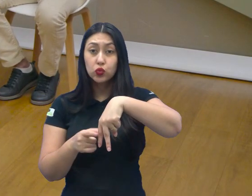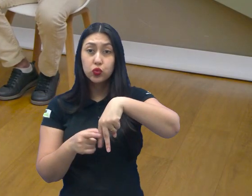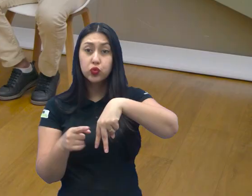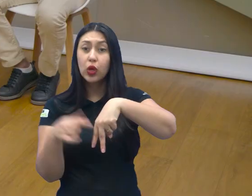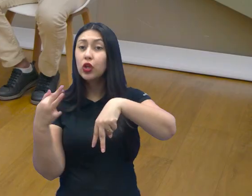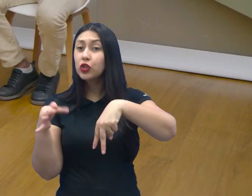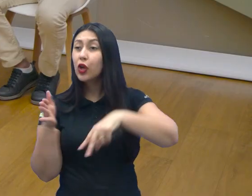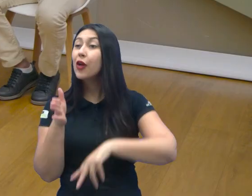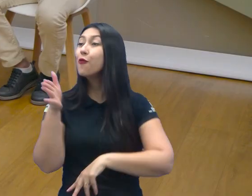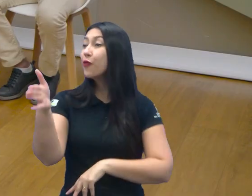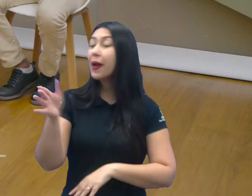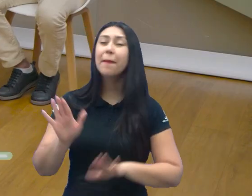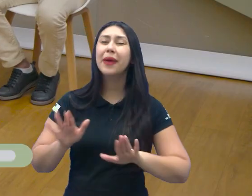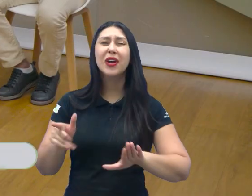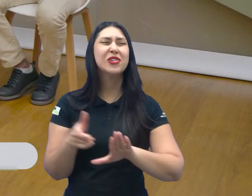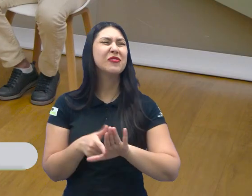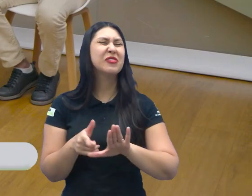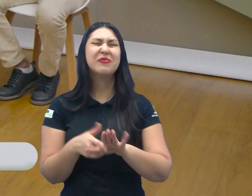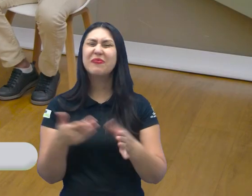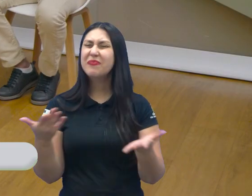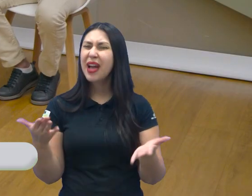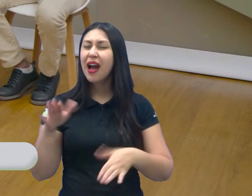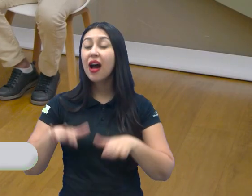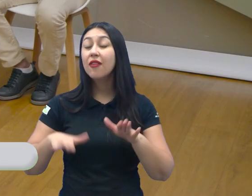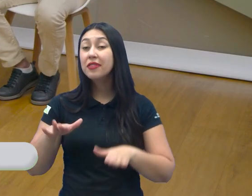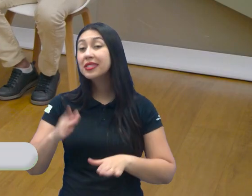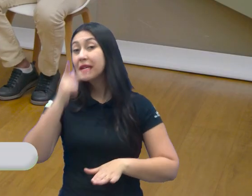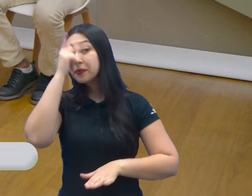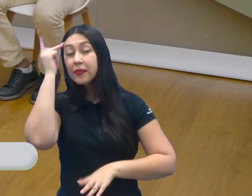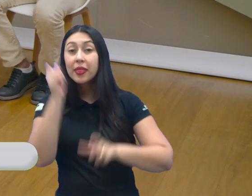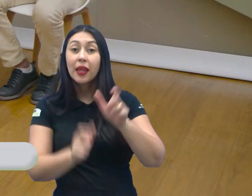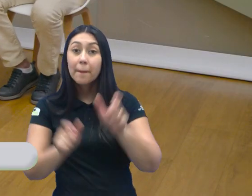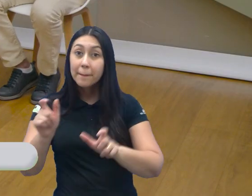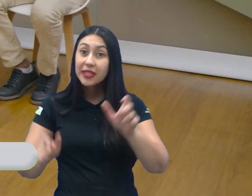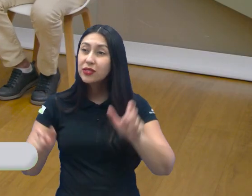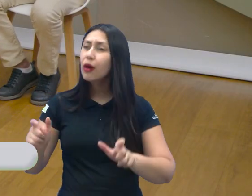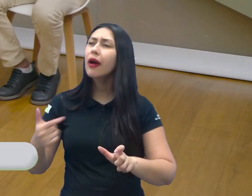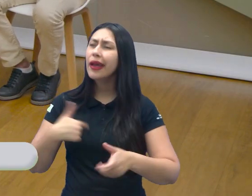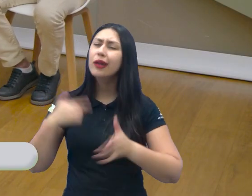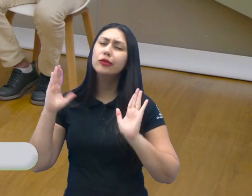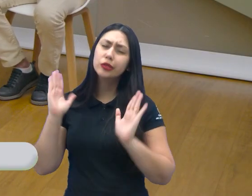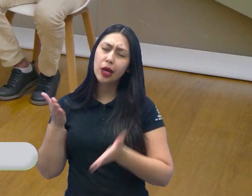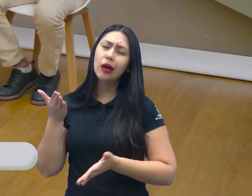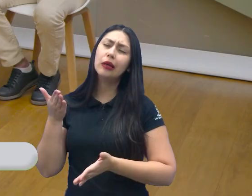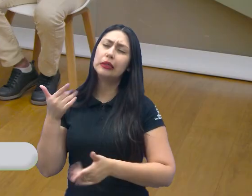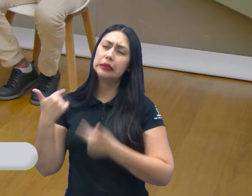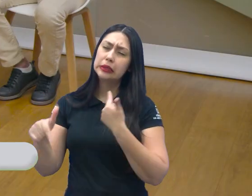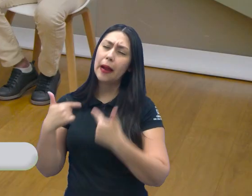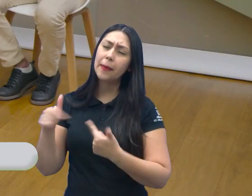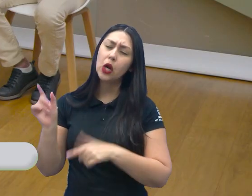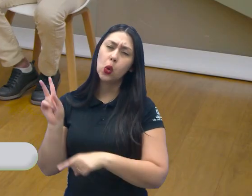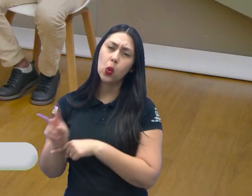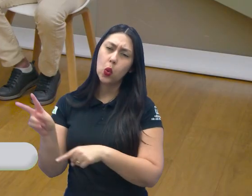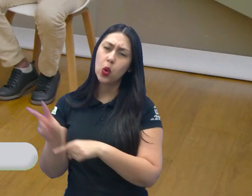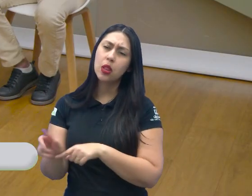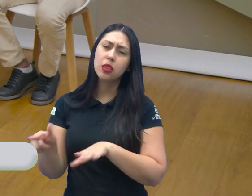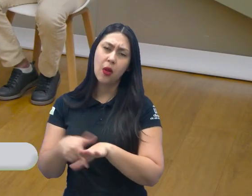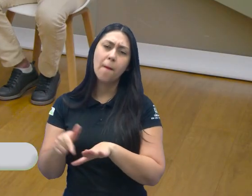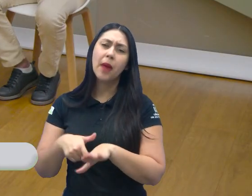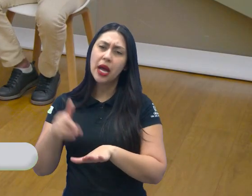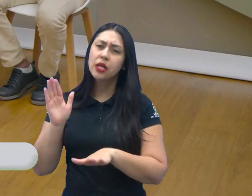pé, mas muita gente atualmente, que eu já faço pé há muitos anos, né? Então, agora você já tem